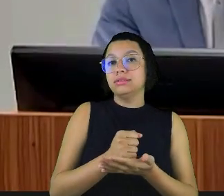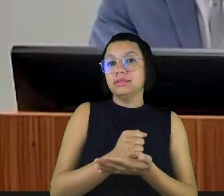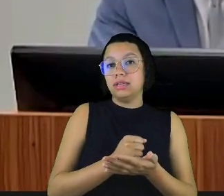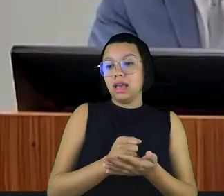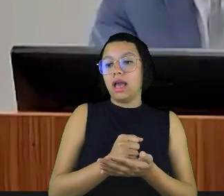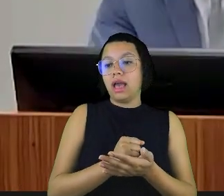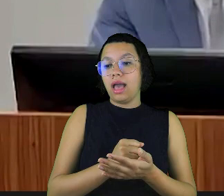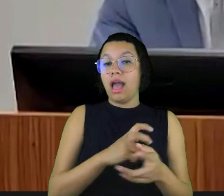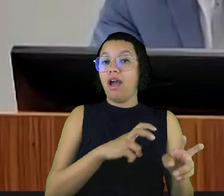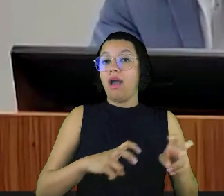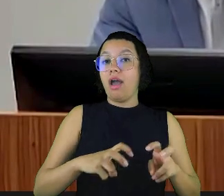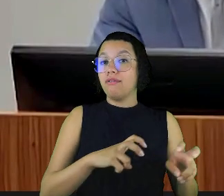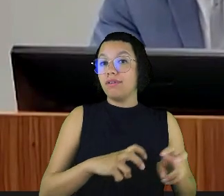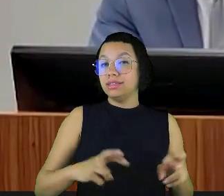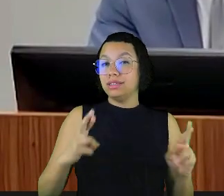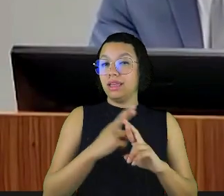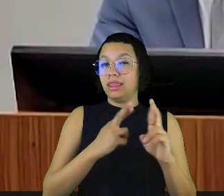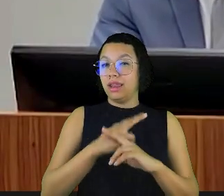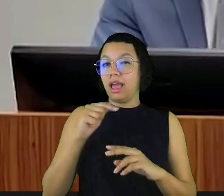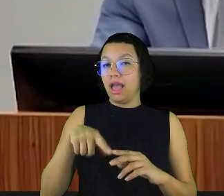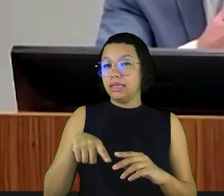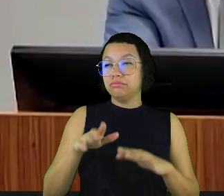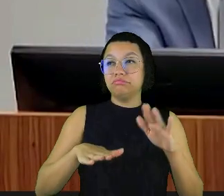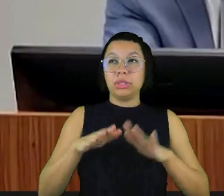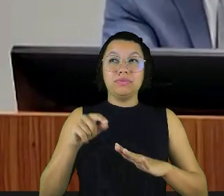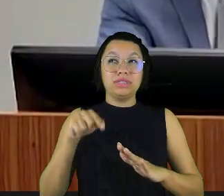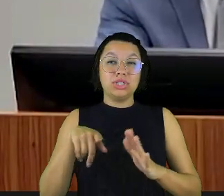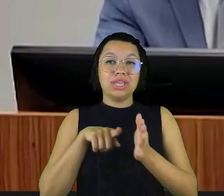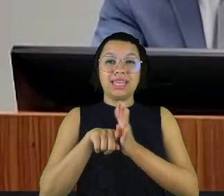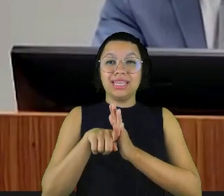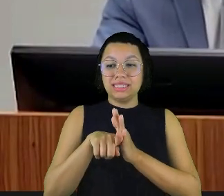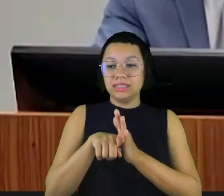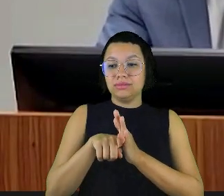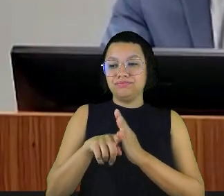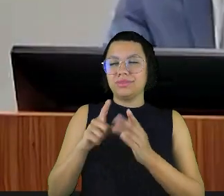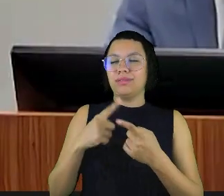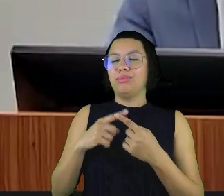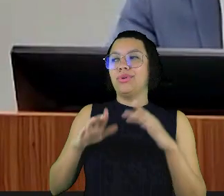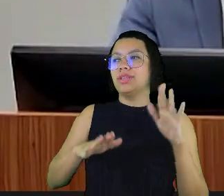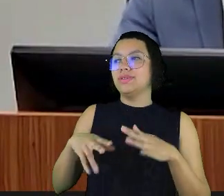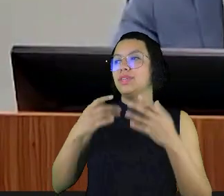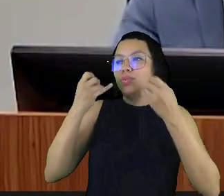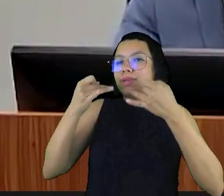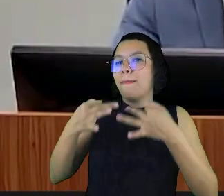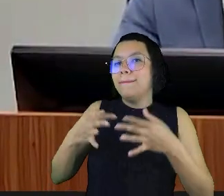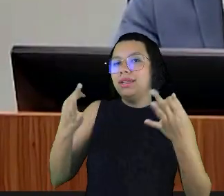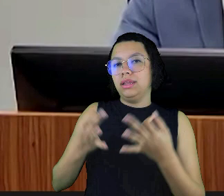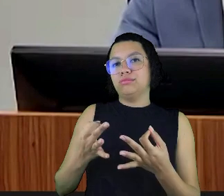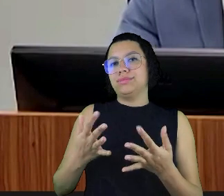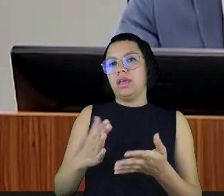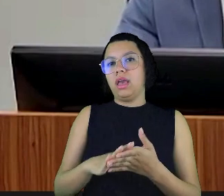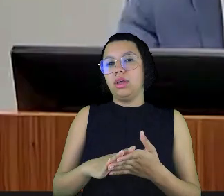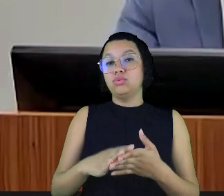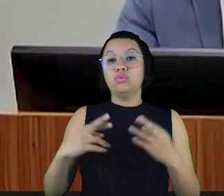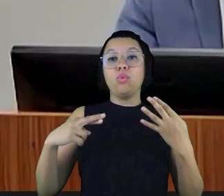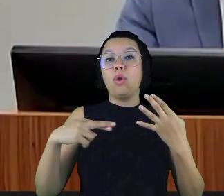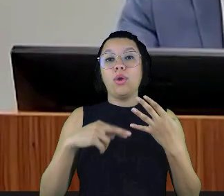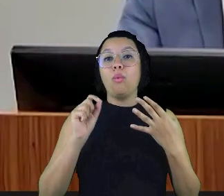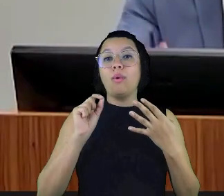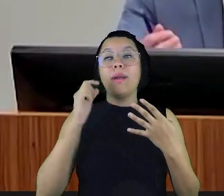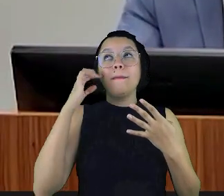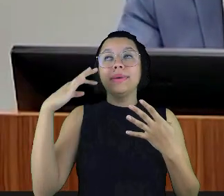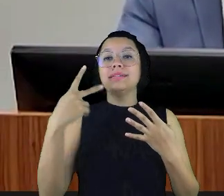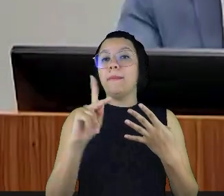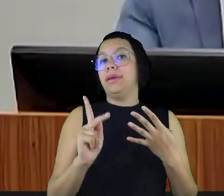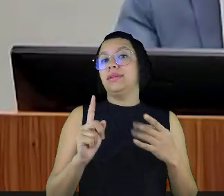aspecto. Talvez esse tenha sido o ponto que o procurador... É que, às vezes, também eles não explicam direito no recurso qual é o pensamento deles, né? Mas,